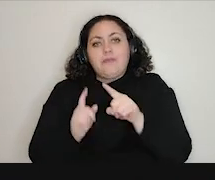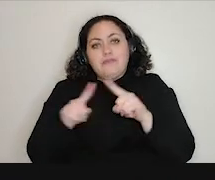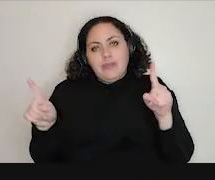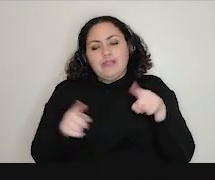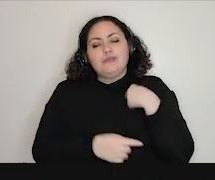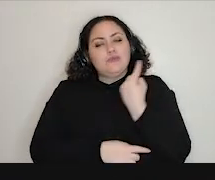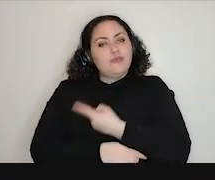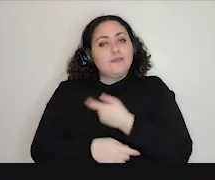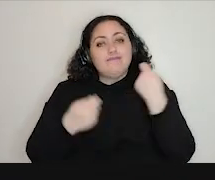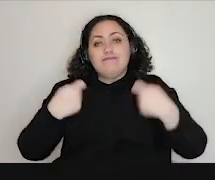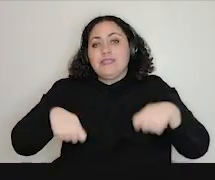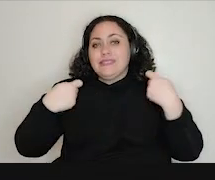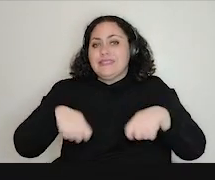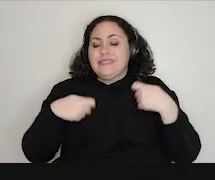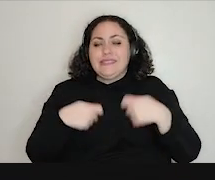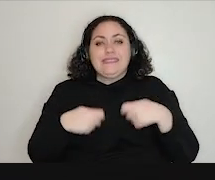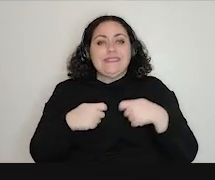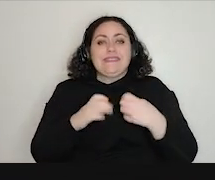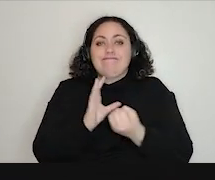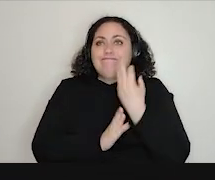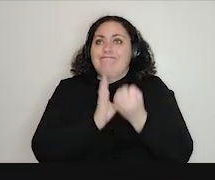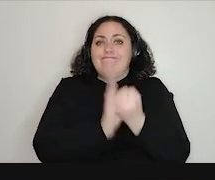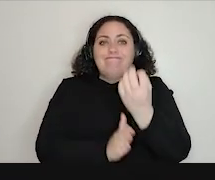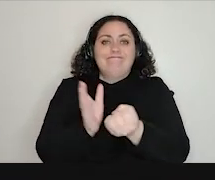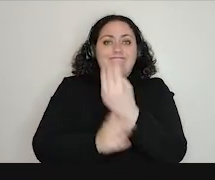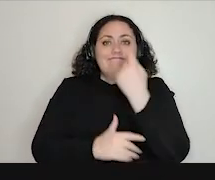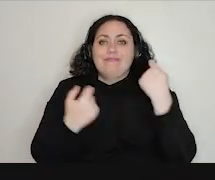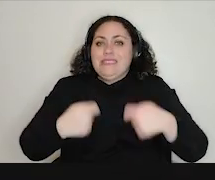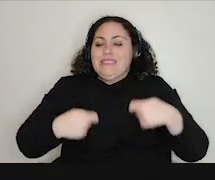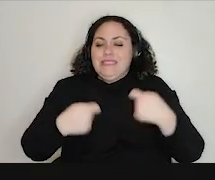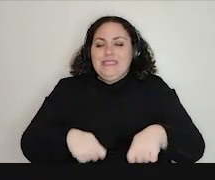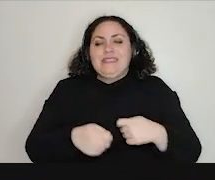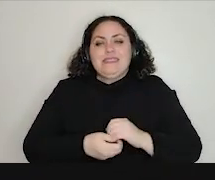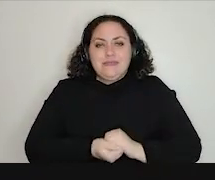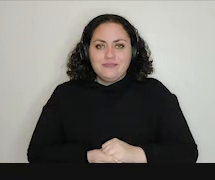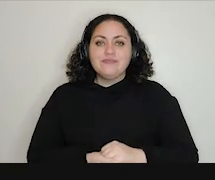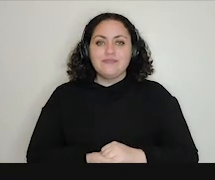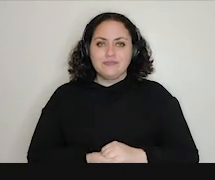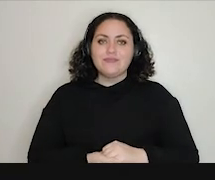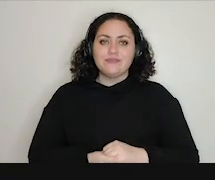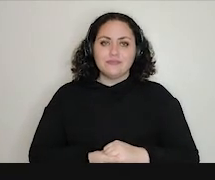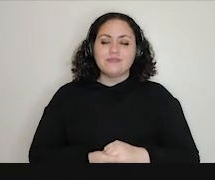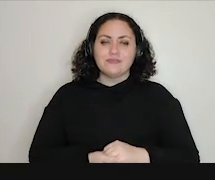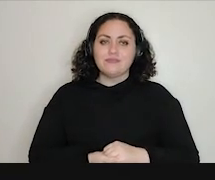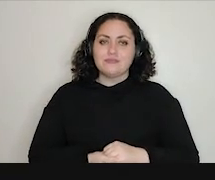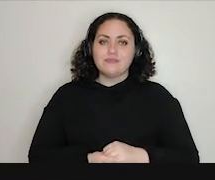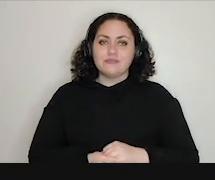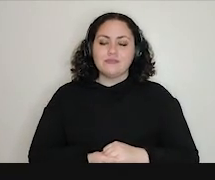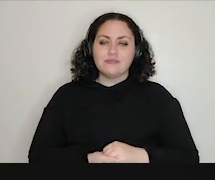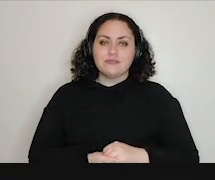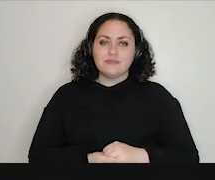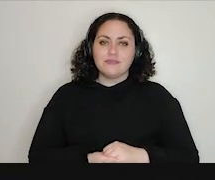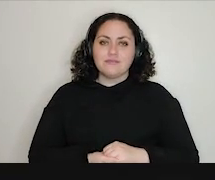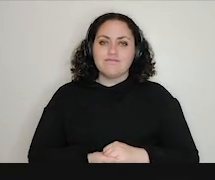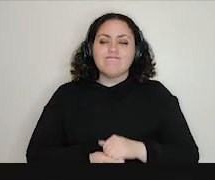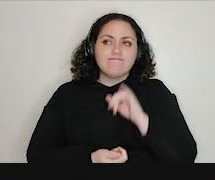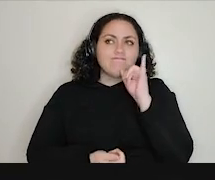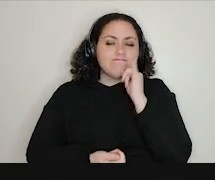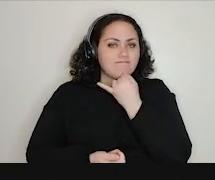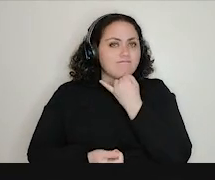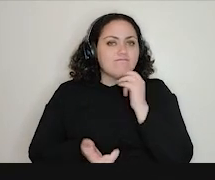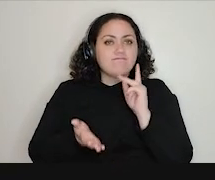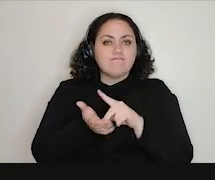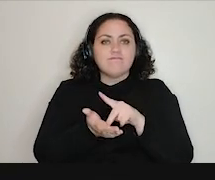gente precisa, dentro do possível, estar tensionando para que seja feito, né? Porque é muito triste